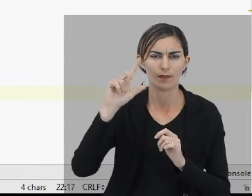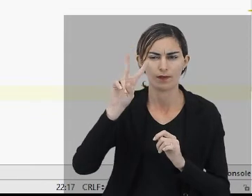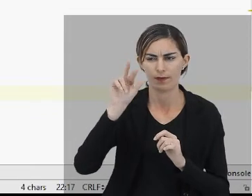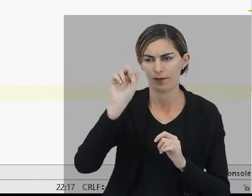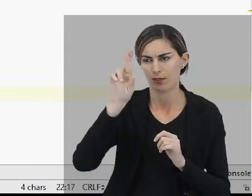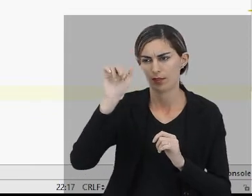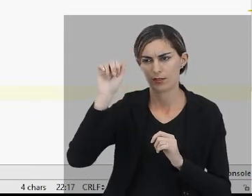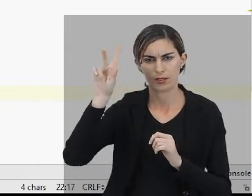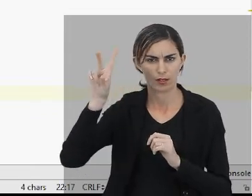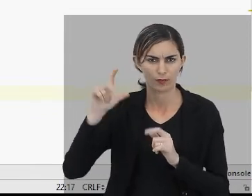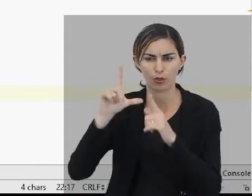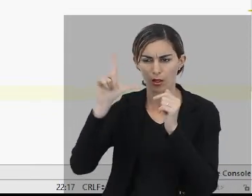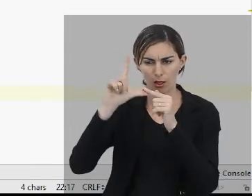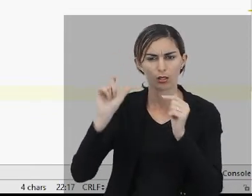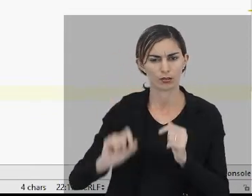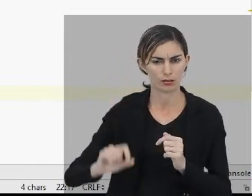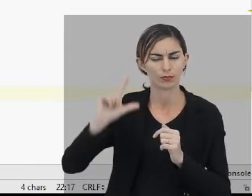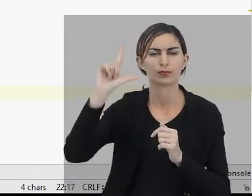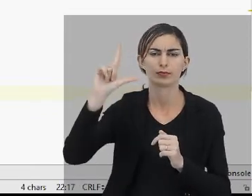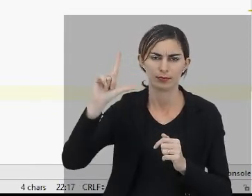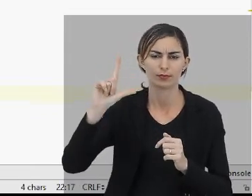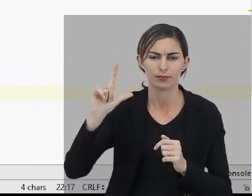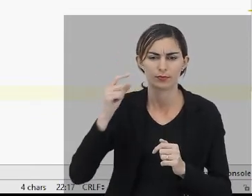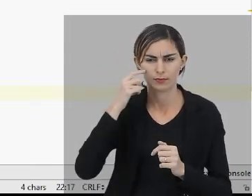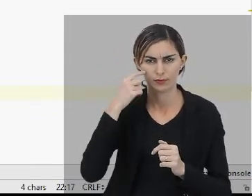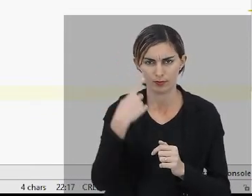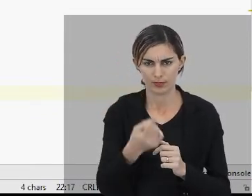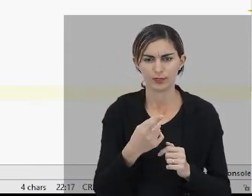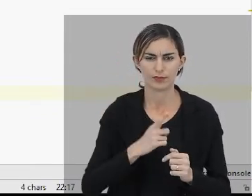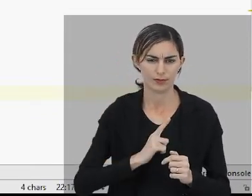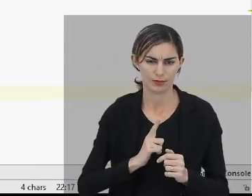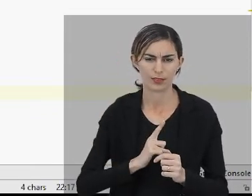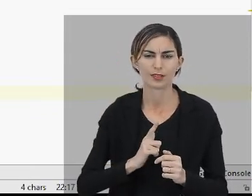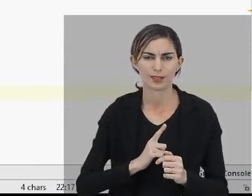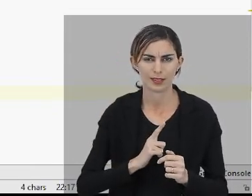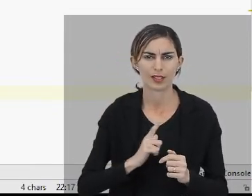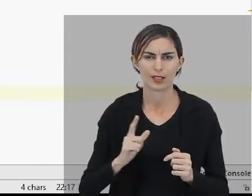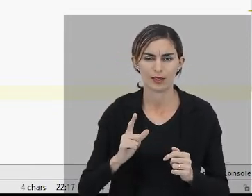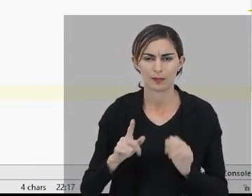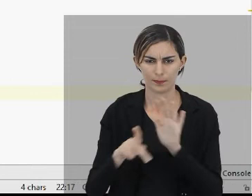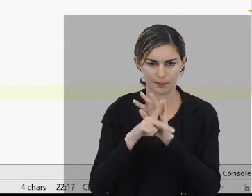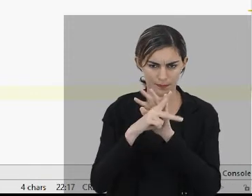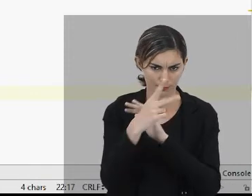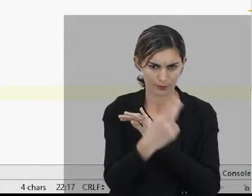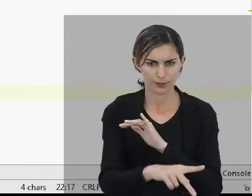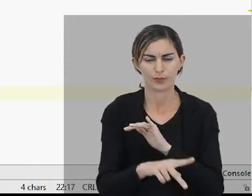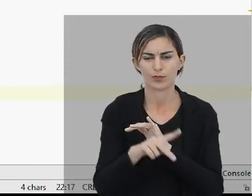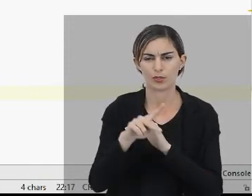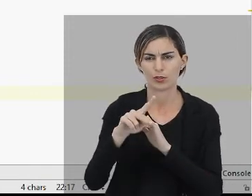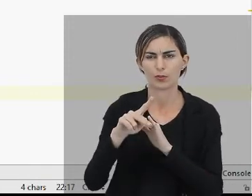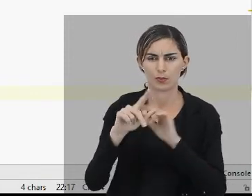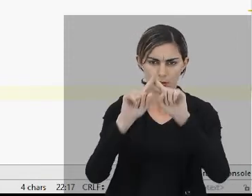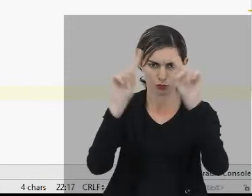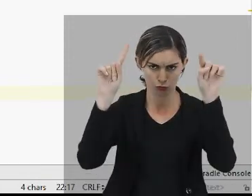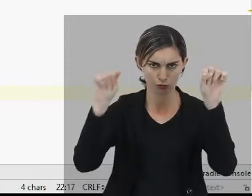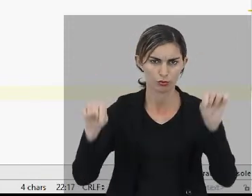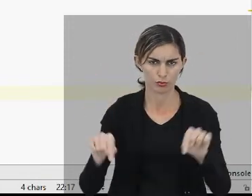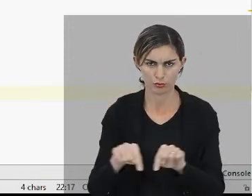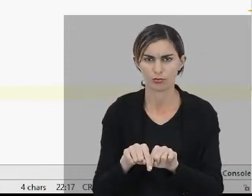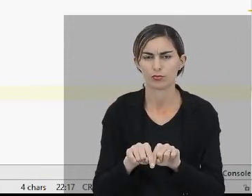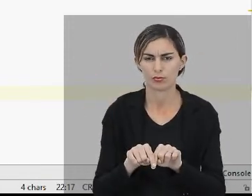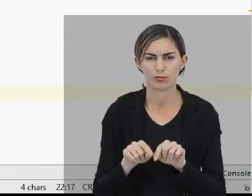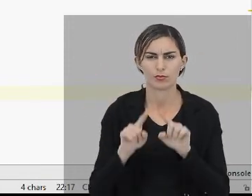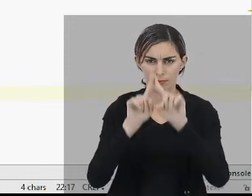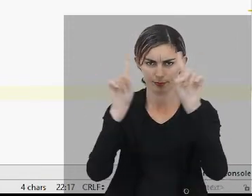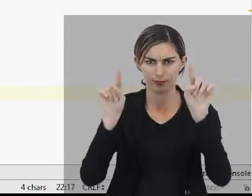Observe que enquanto no laço for você tem uma variável propriamente para a estrutura